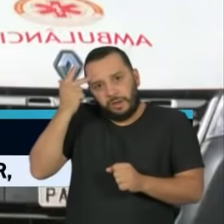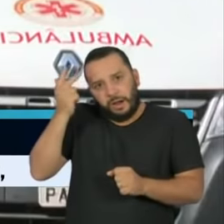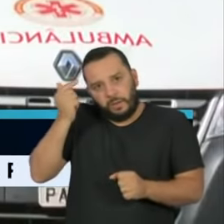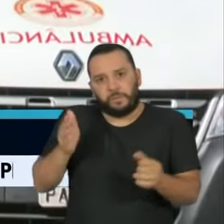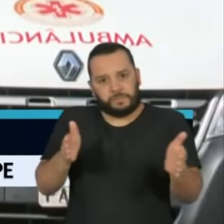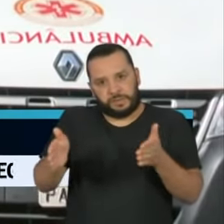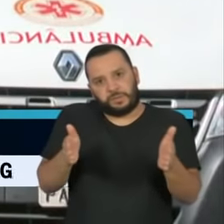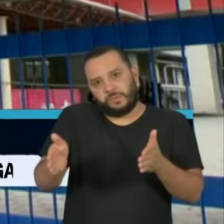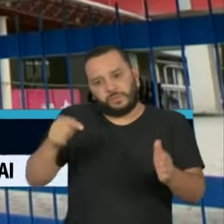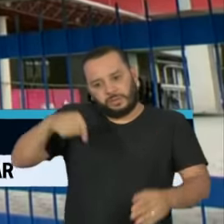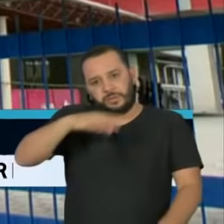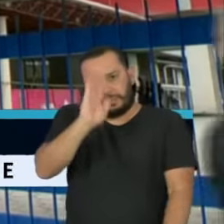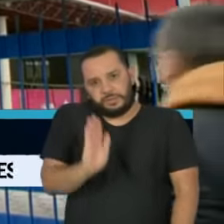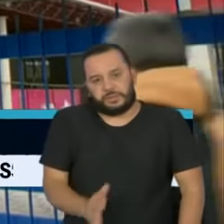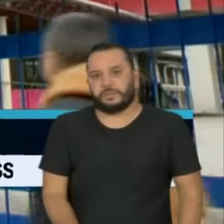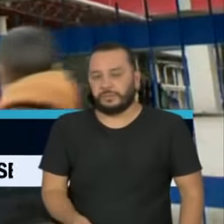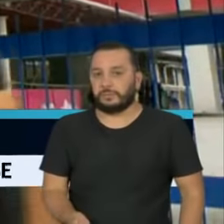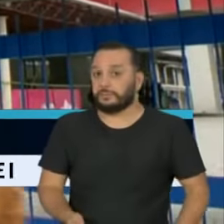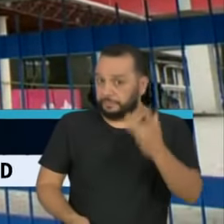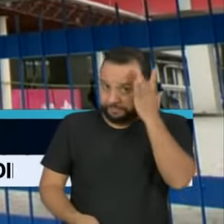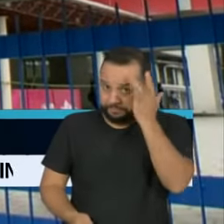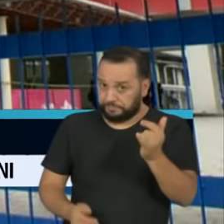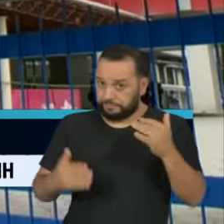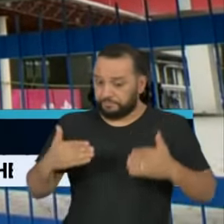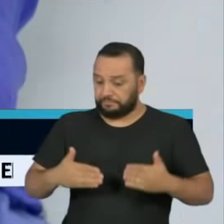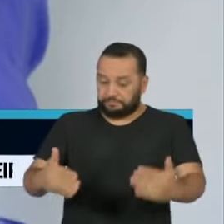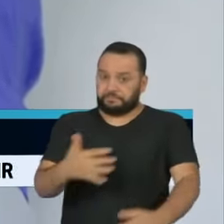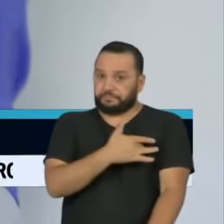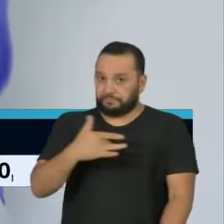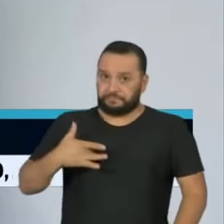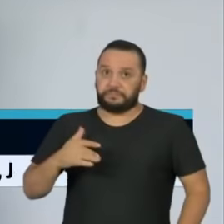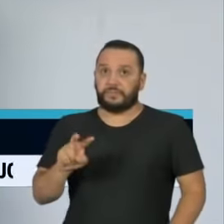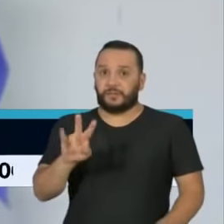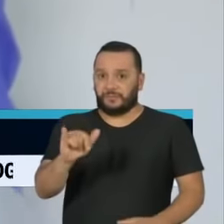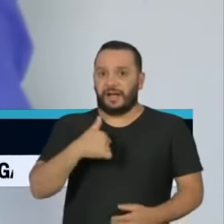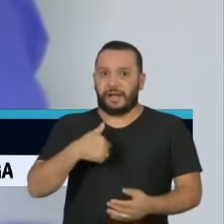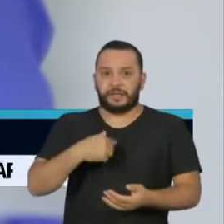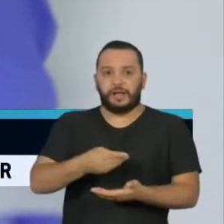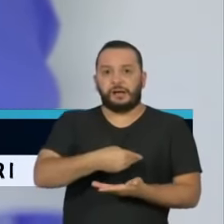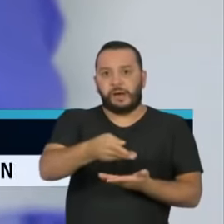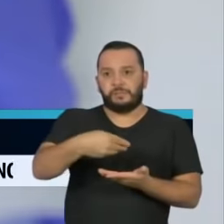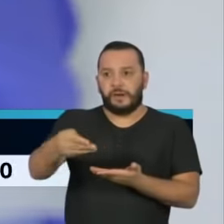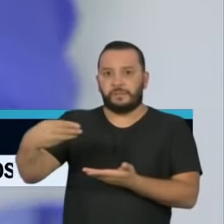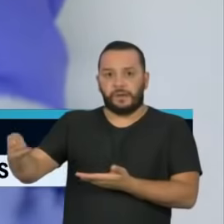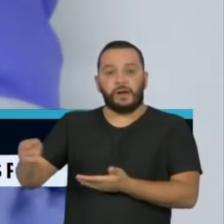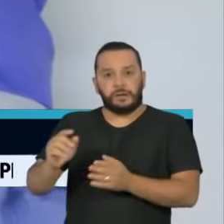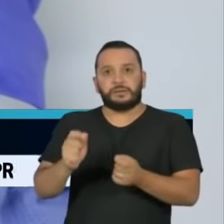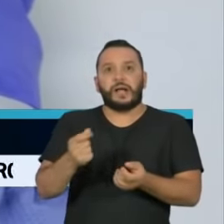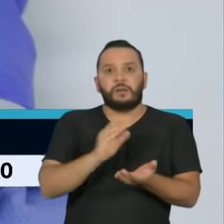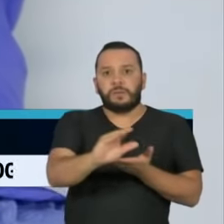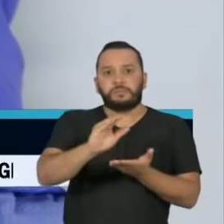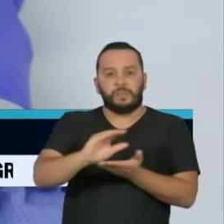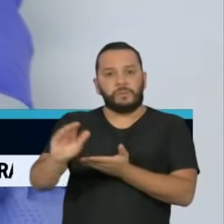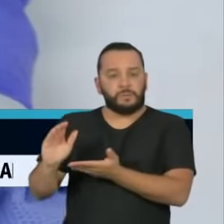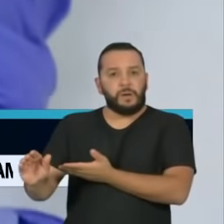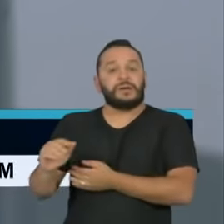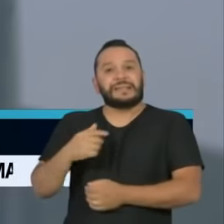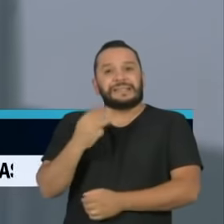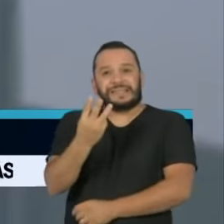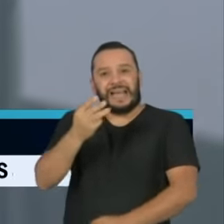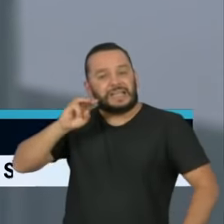doença no país. A partir de amanhã, o Ministério da Saúde vai distribuir para os estados 3 milhões e 400 mil